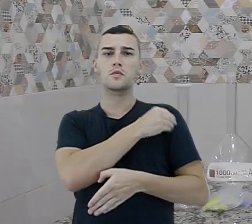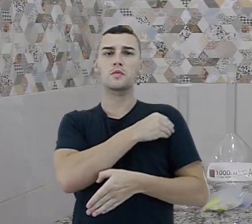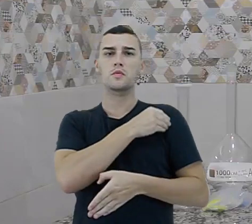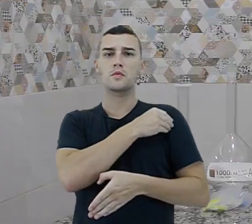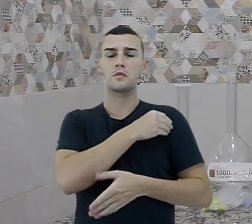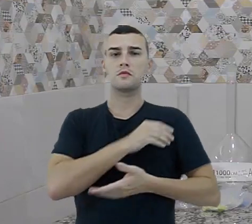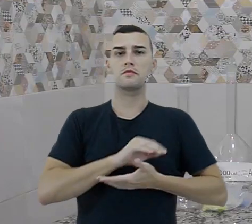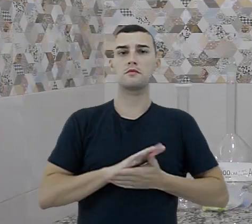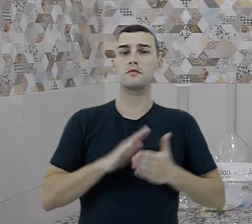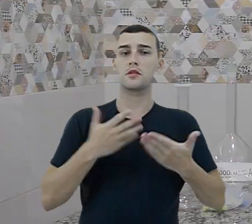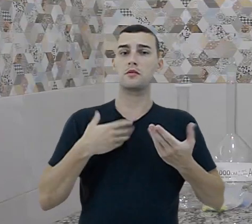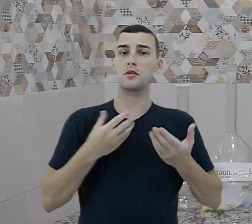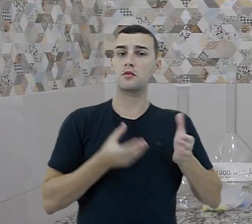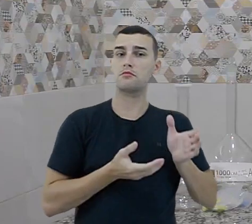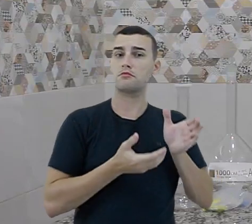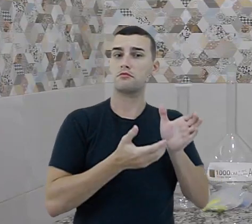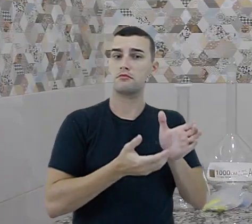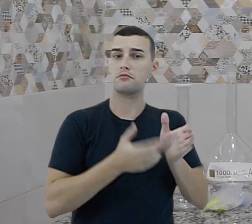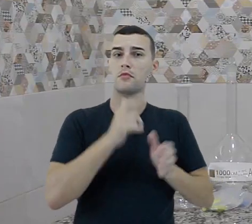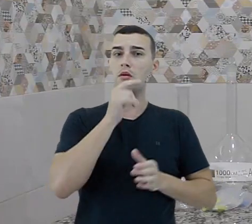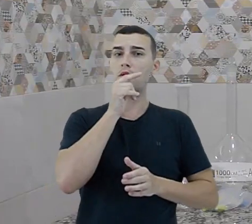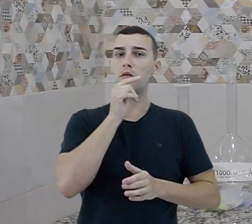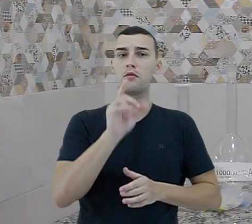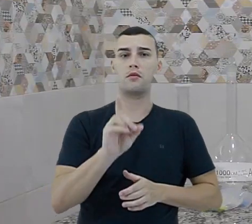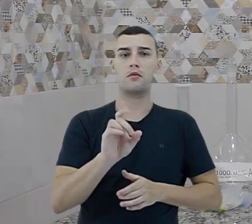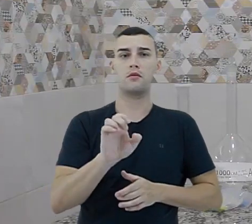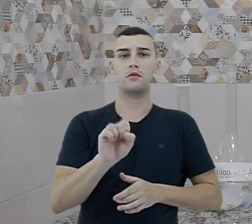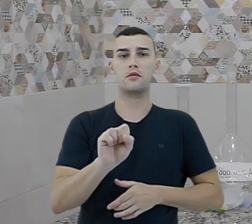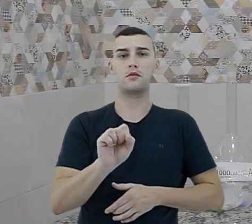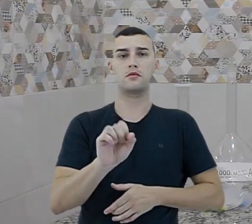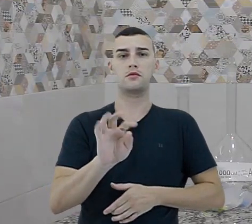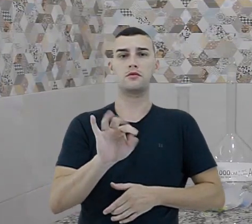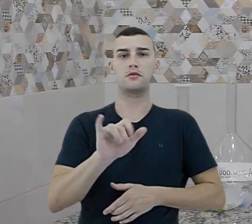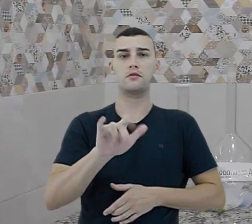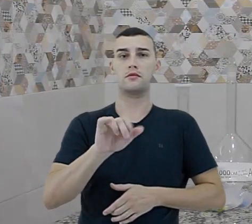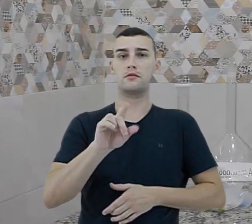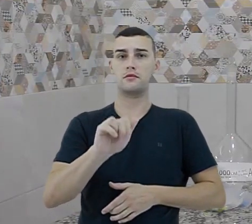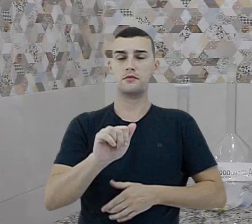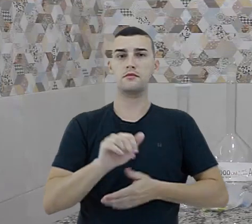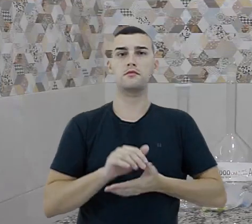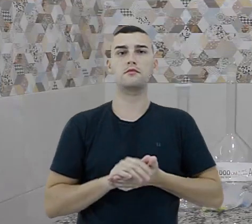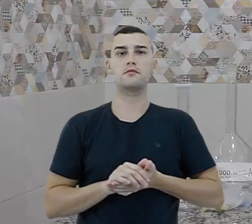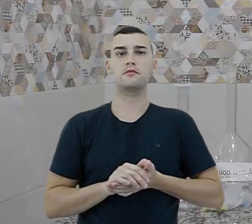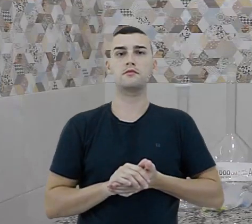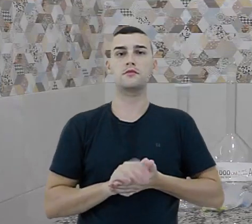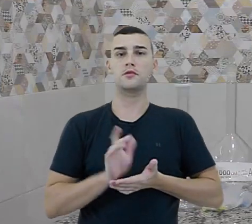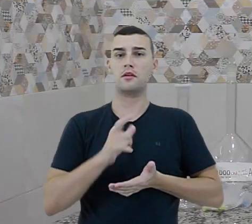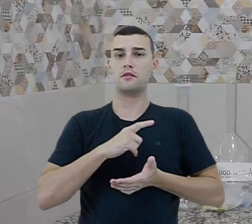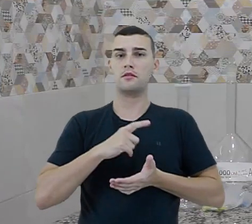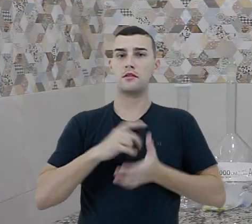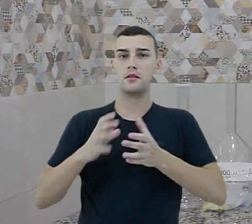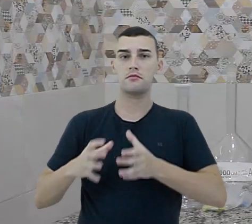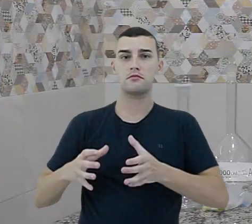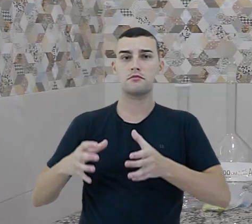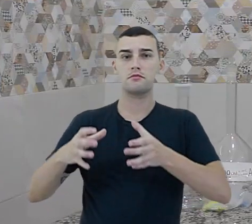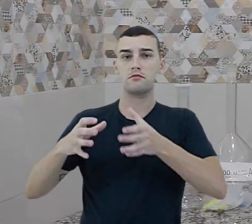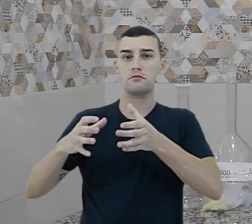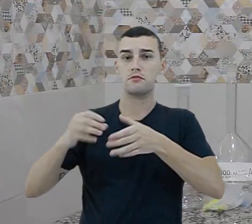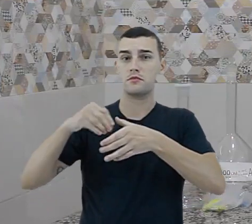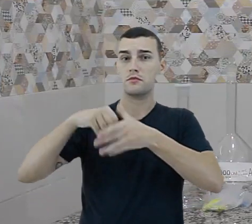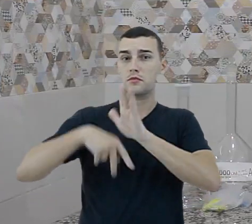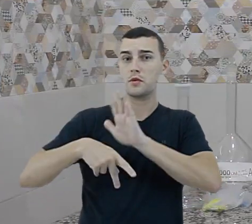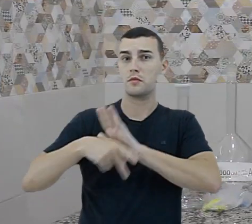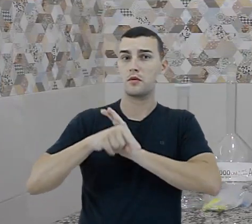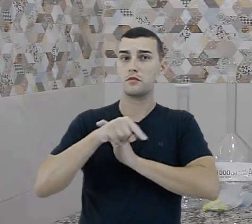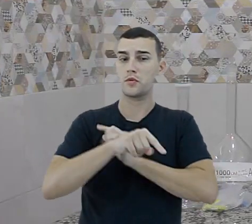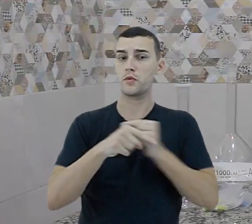essa solução. Então, eu trouxe aqui para vocês água destilada. Então, eu tenho água destilada, eu recuperei de um